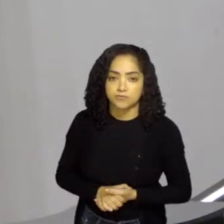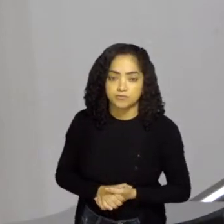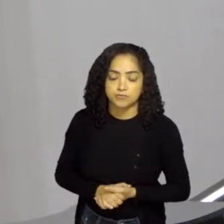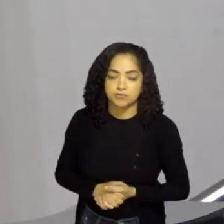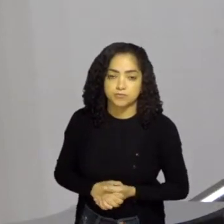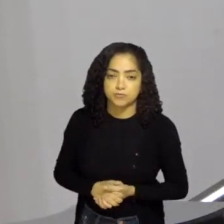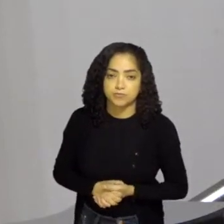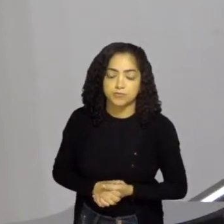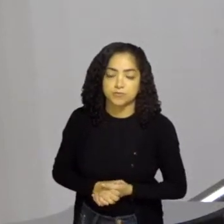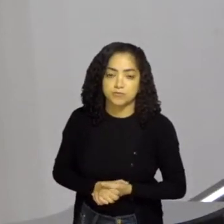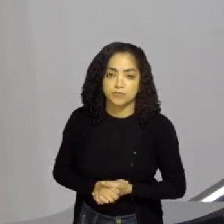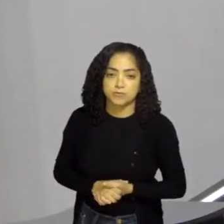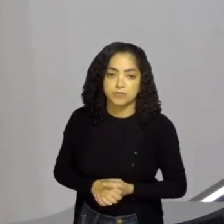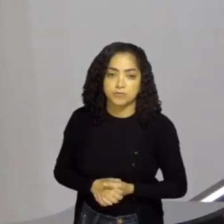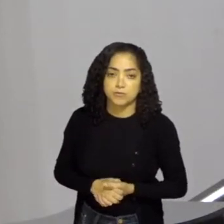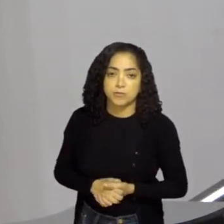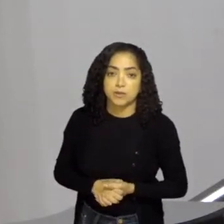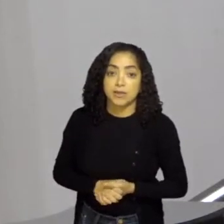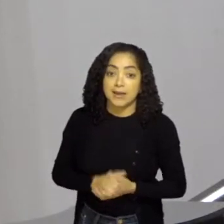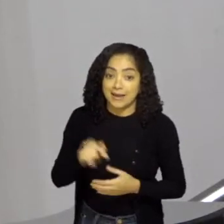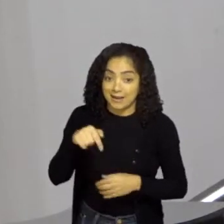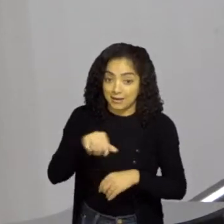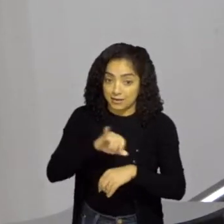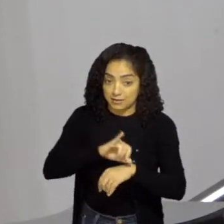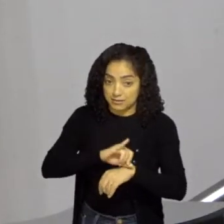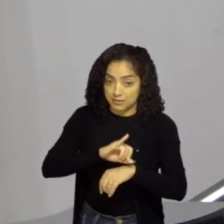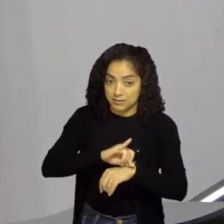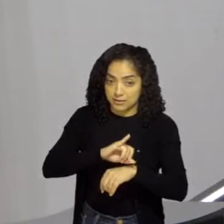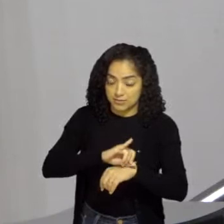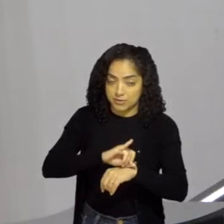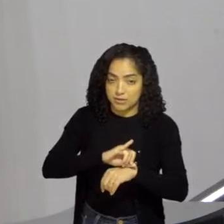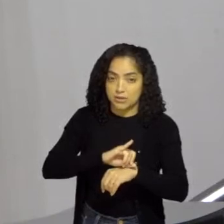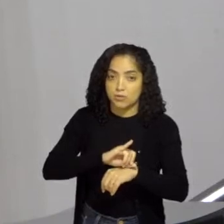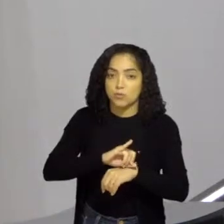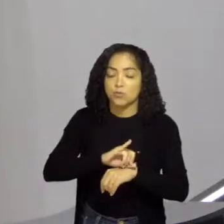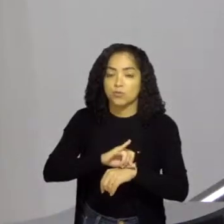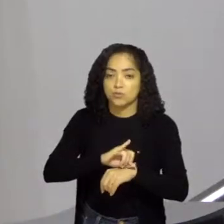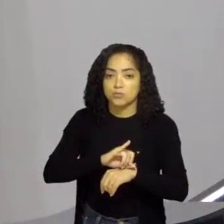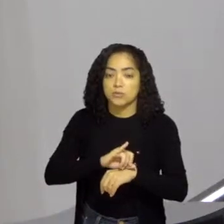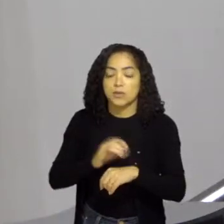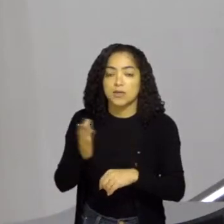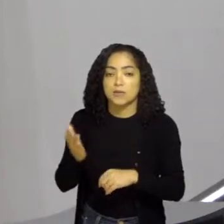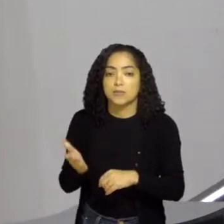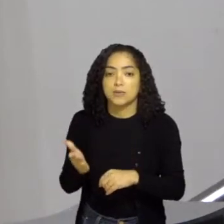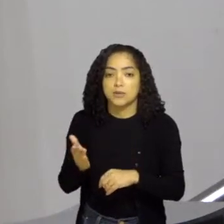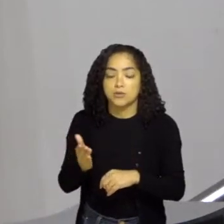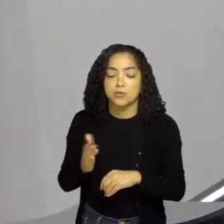providência. Aqui na capital, conduzido aí pelo